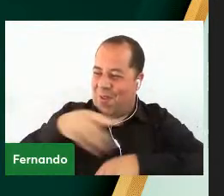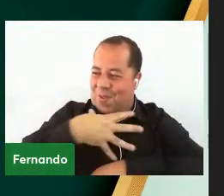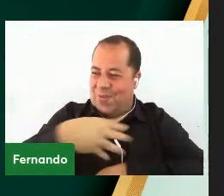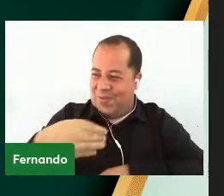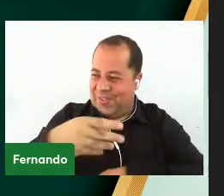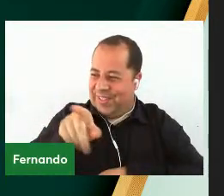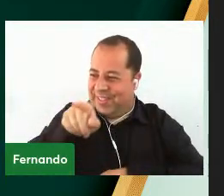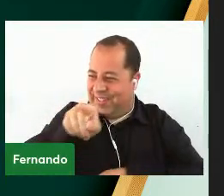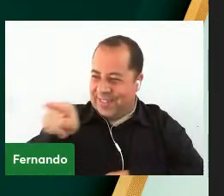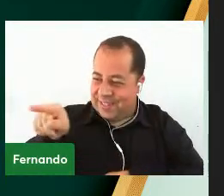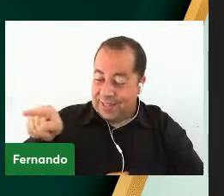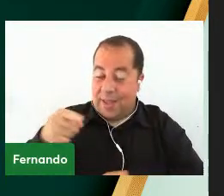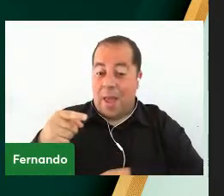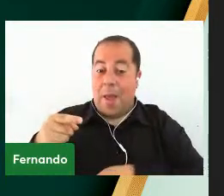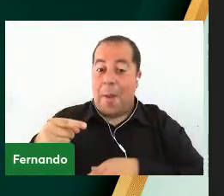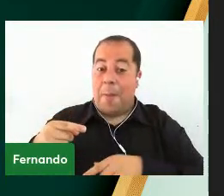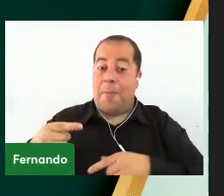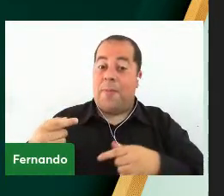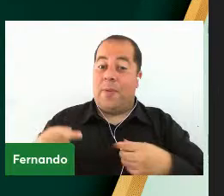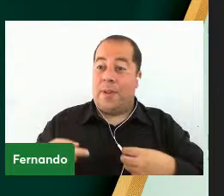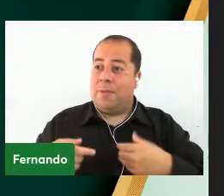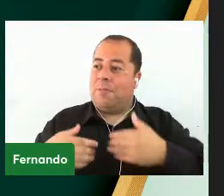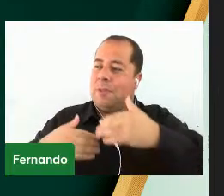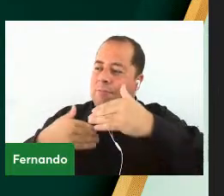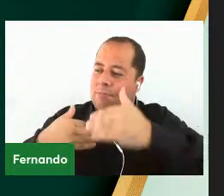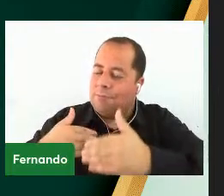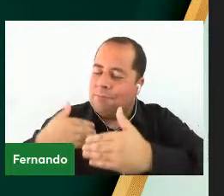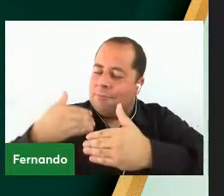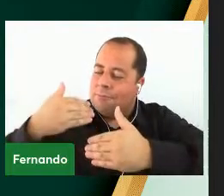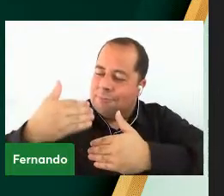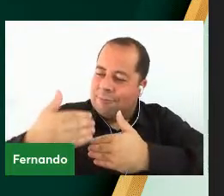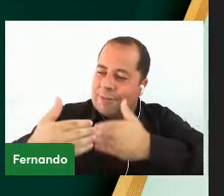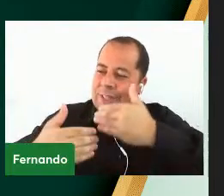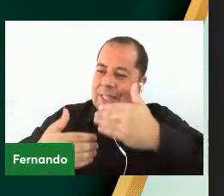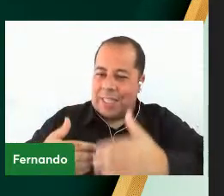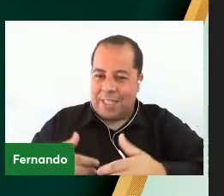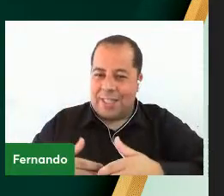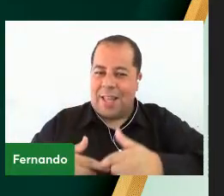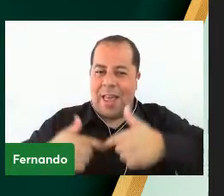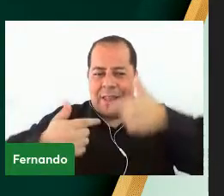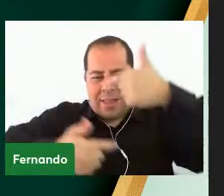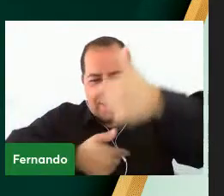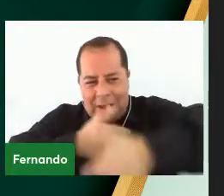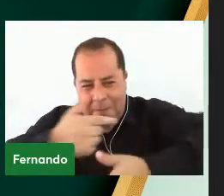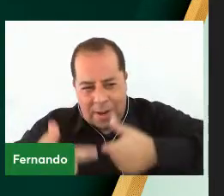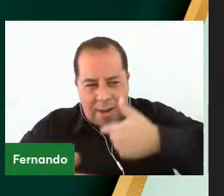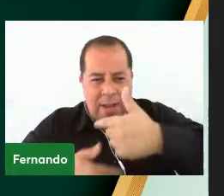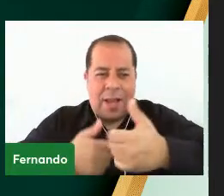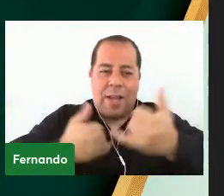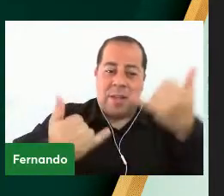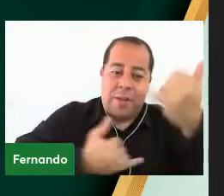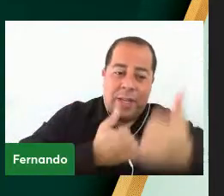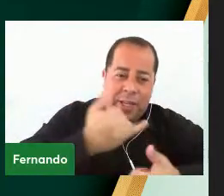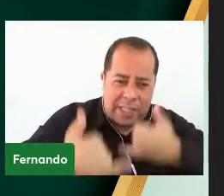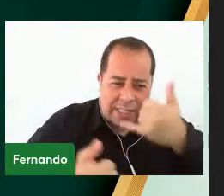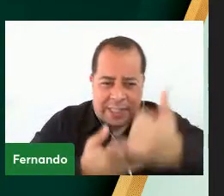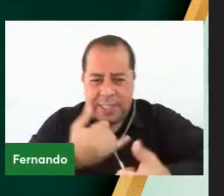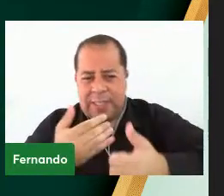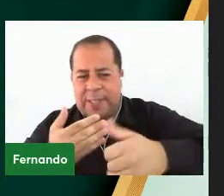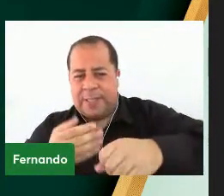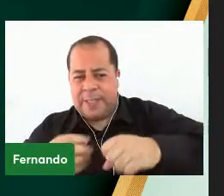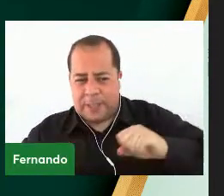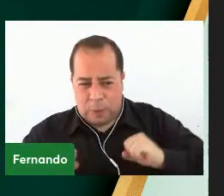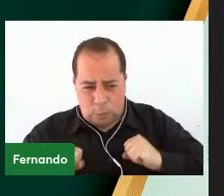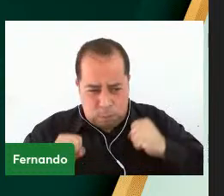da vida deles, eles subiram alguns degraus, brincando, aprendendo, superando os desafios, mas